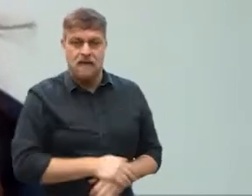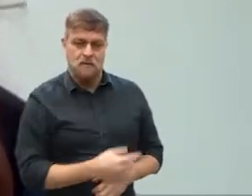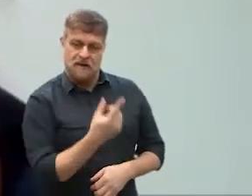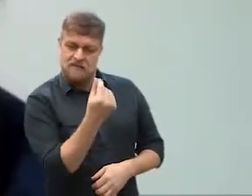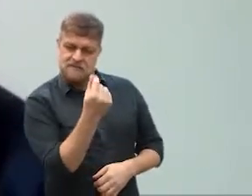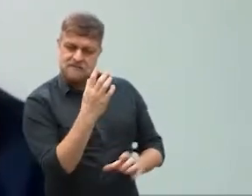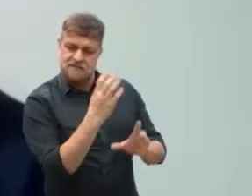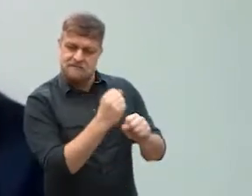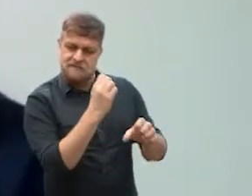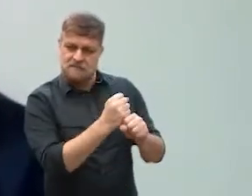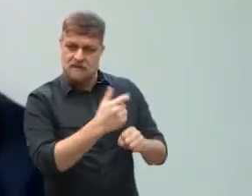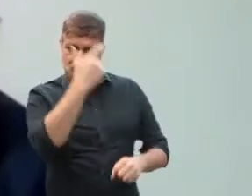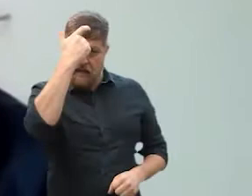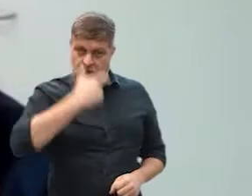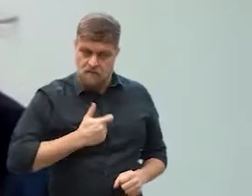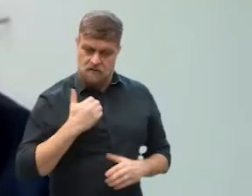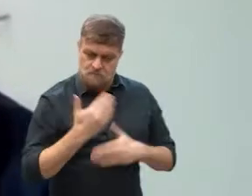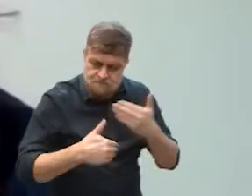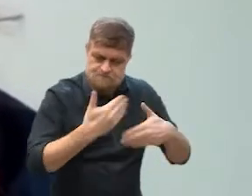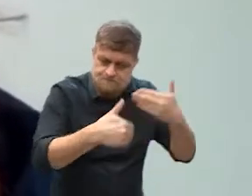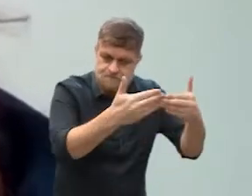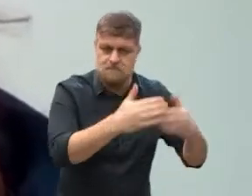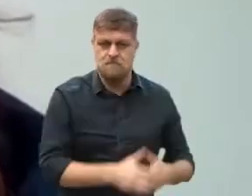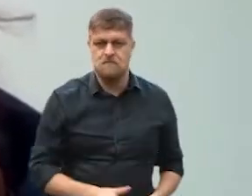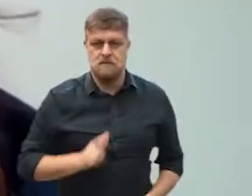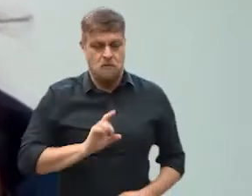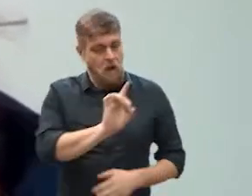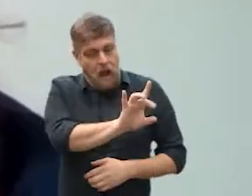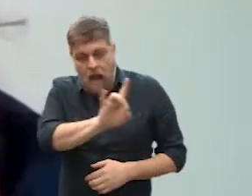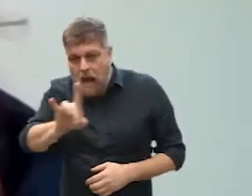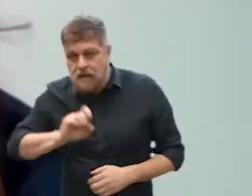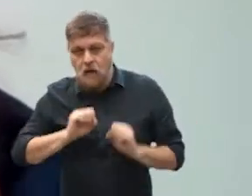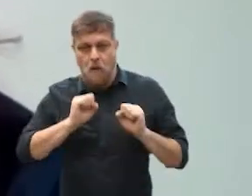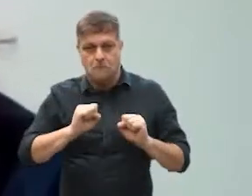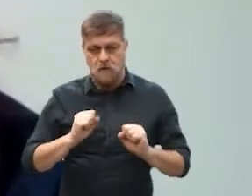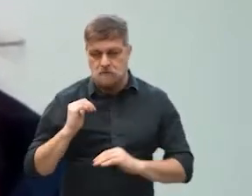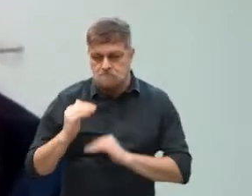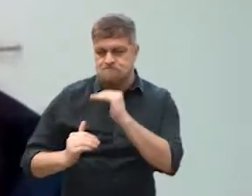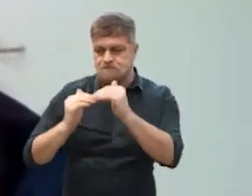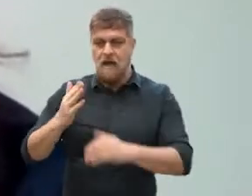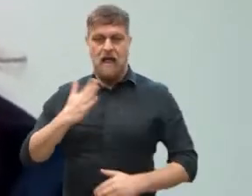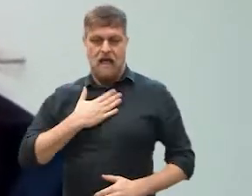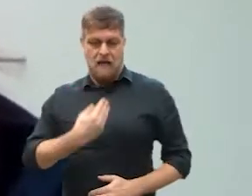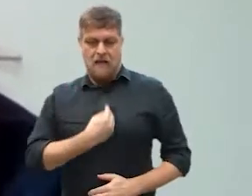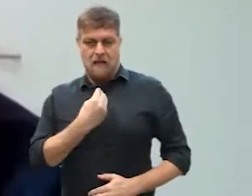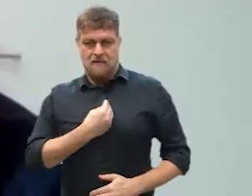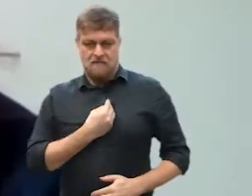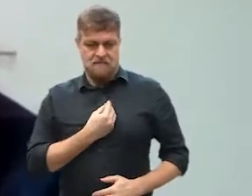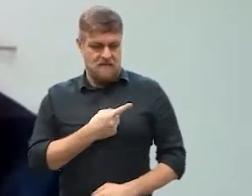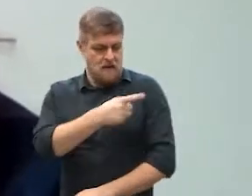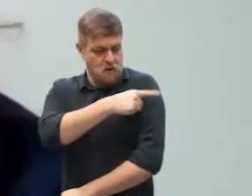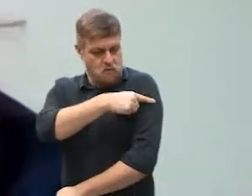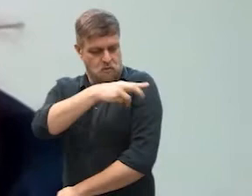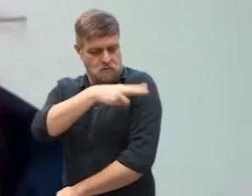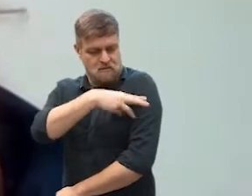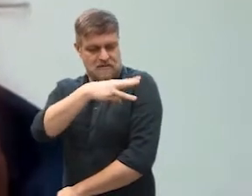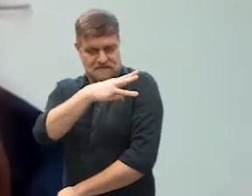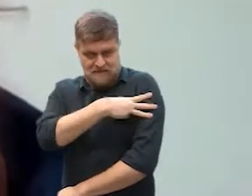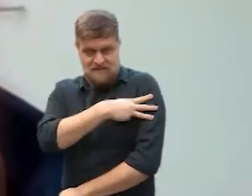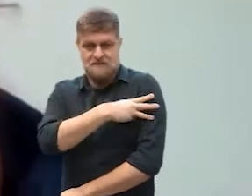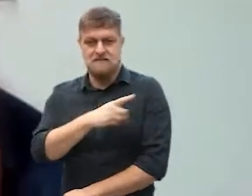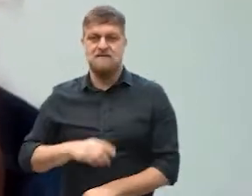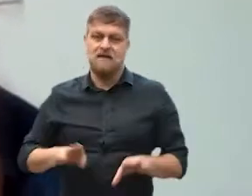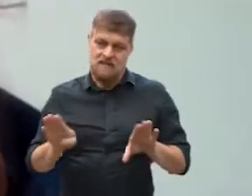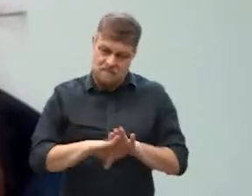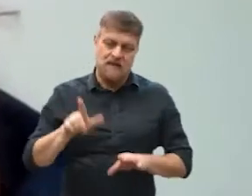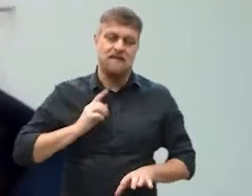aprimorar mais ainda. Então, eu vou e sigo esse caminho. Então, eu posso construir o meu caminho ao longo desses 3 anos também, além, claro,